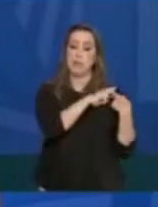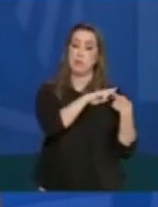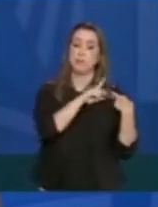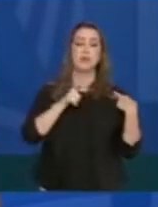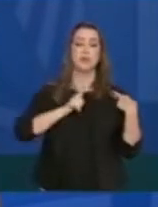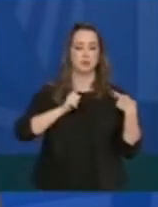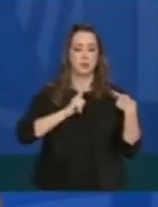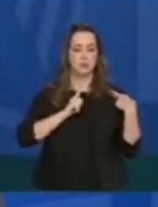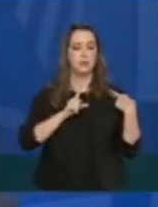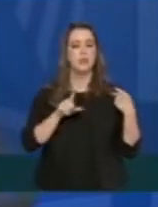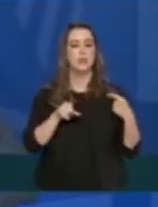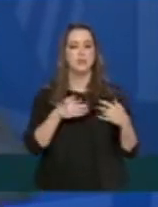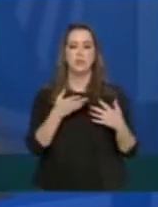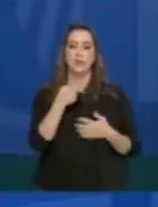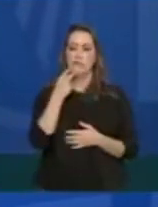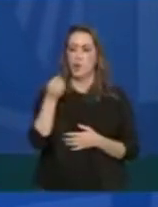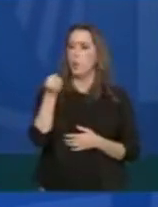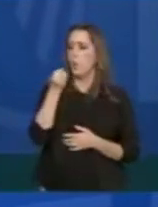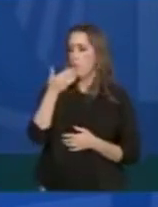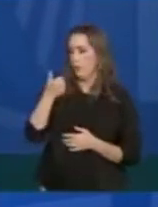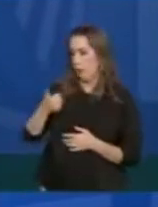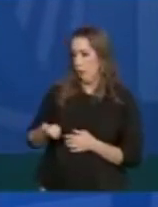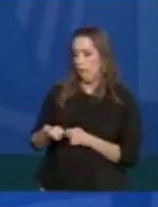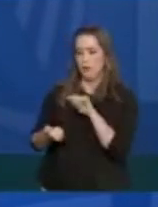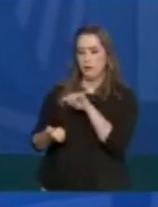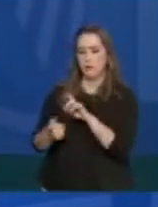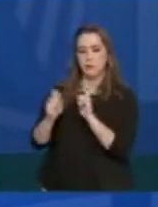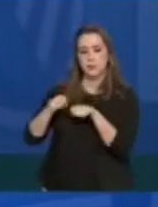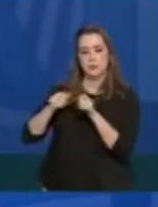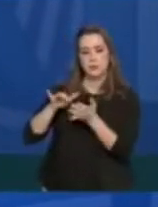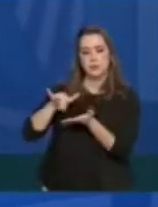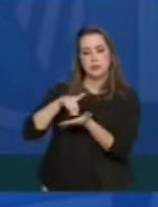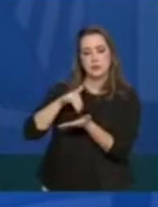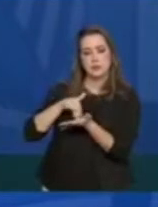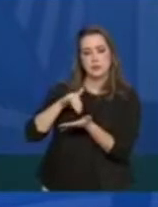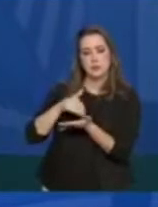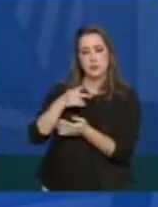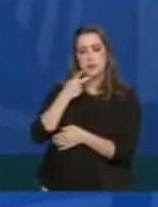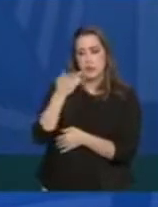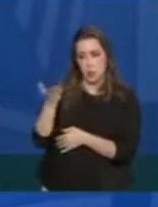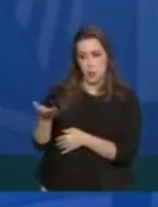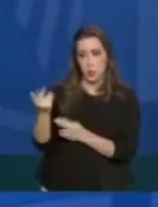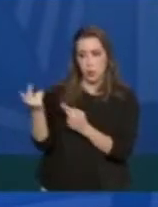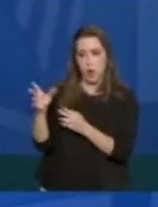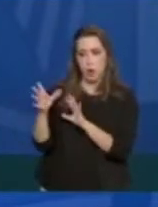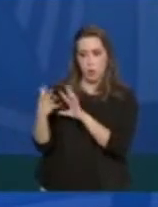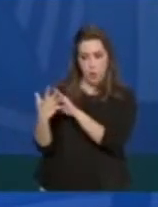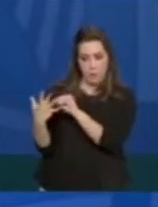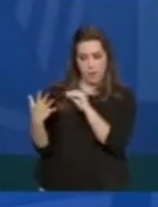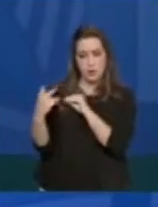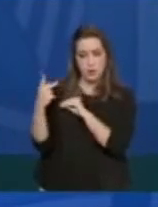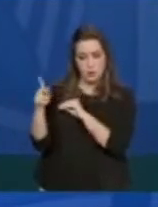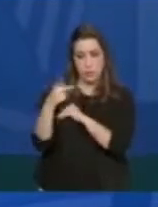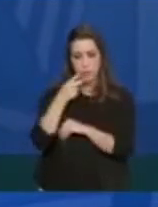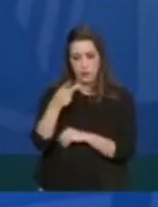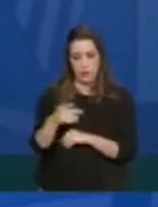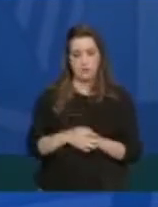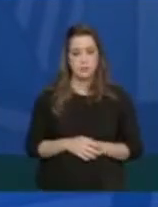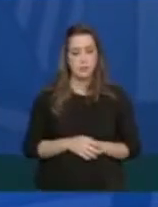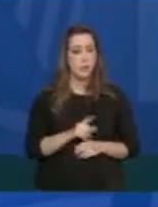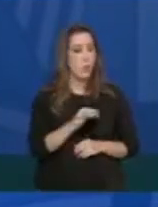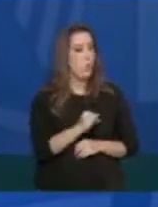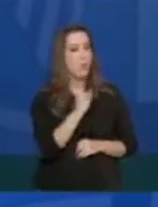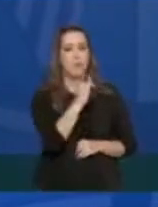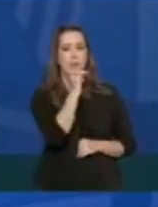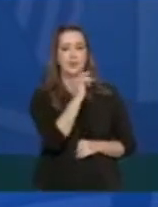responsabilidade e, como bem disse, me permita, secretário, me valendo das suas palavras, o importante não é